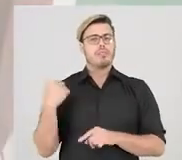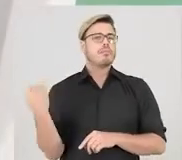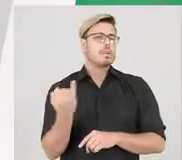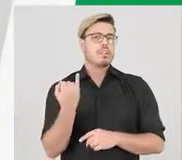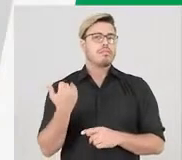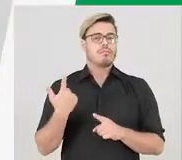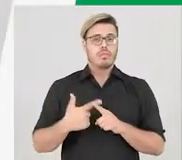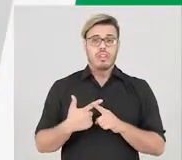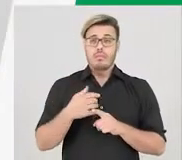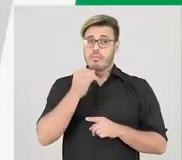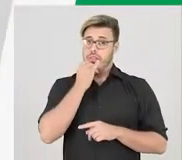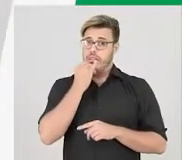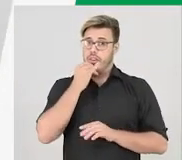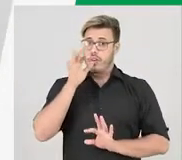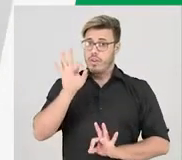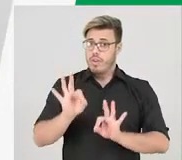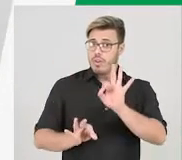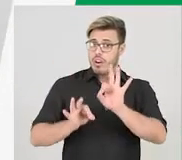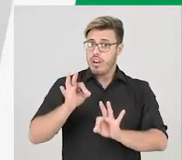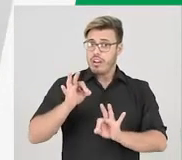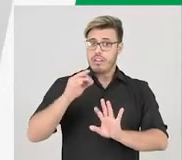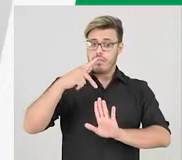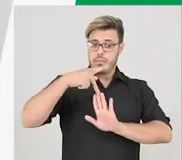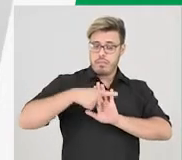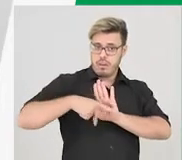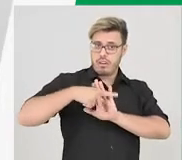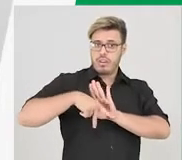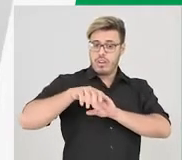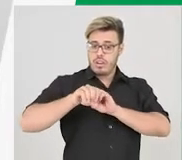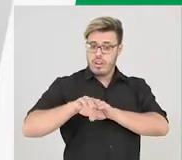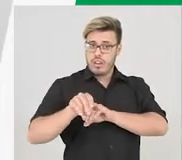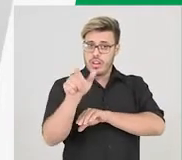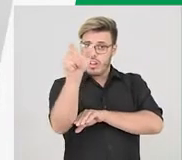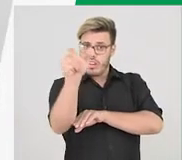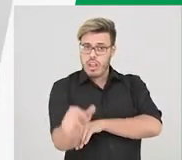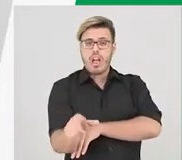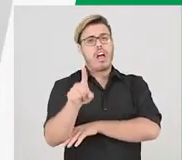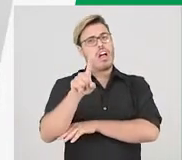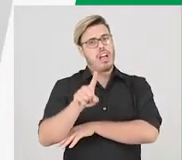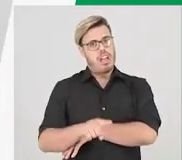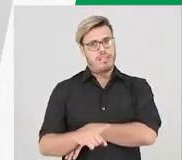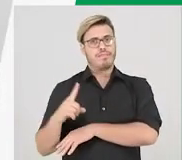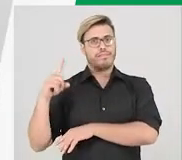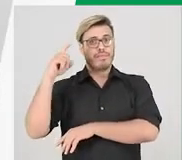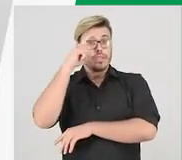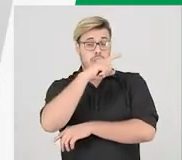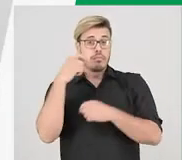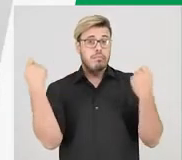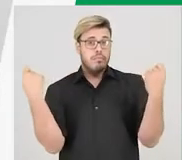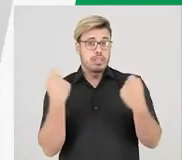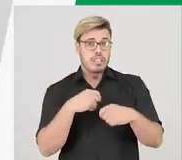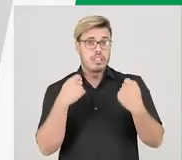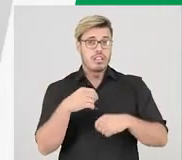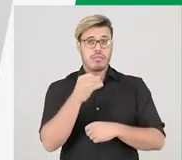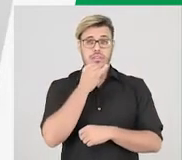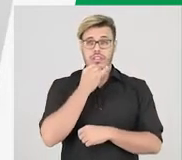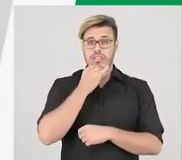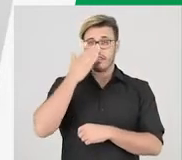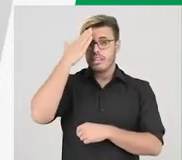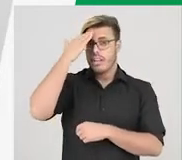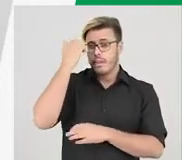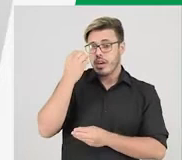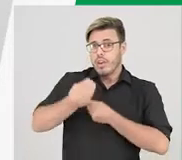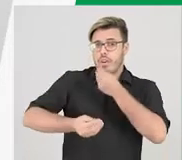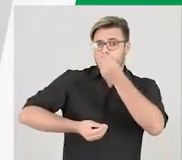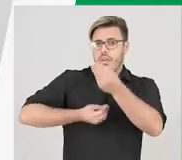educacional individualizado é uma tarefa complexa, pois demanda relacionar o conhecimento sobre o desenvolvimento do aluno, as